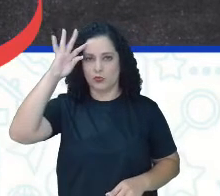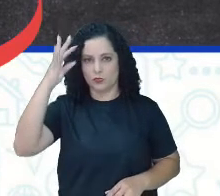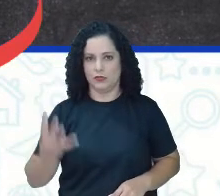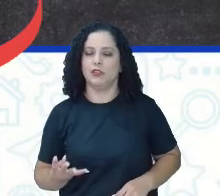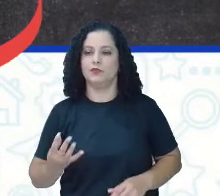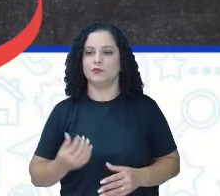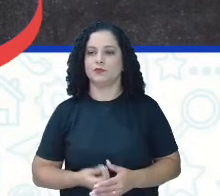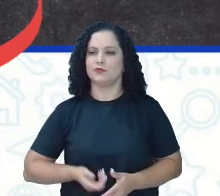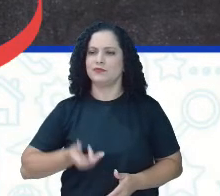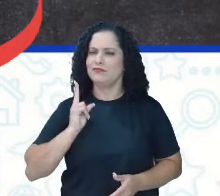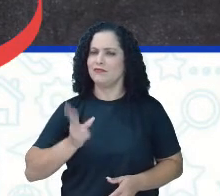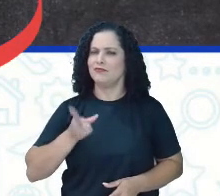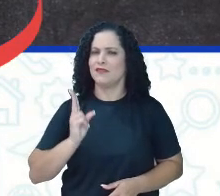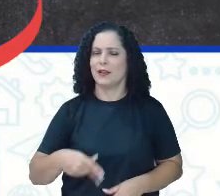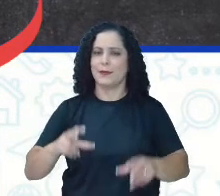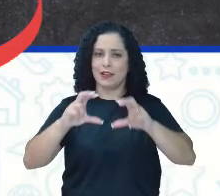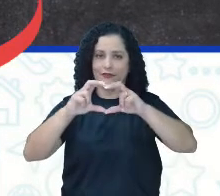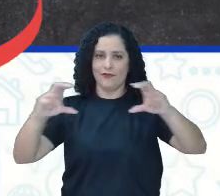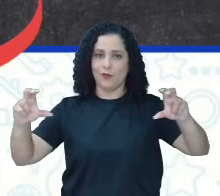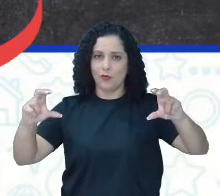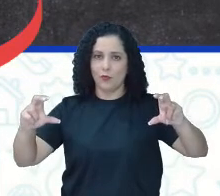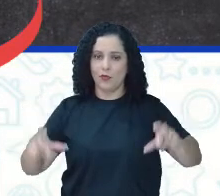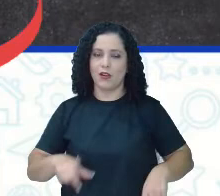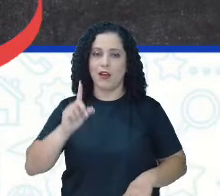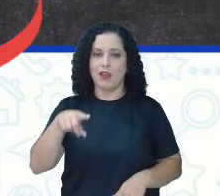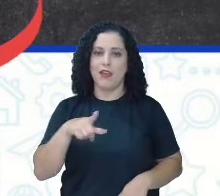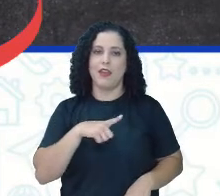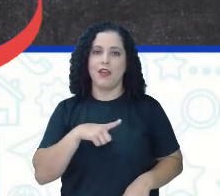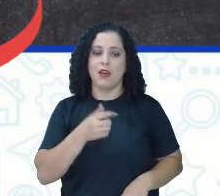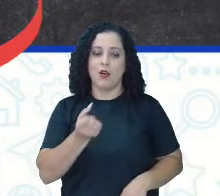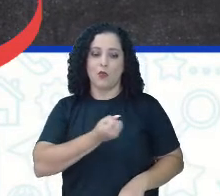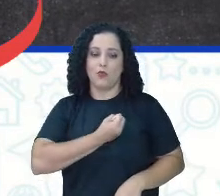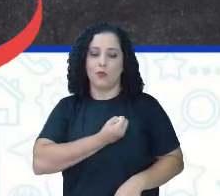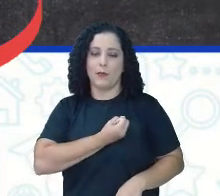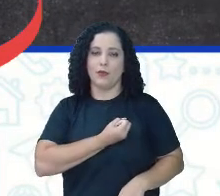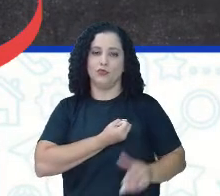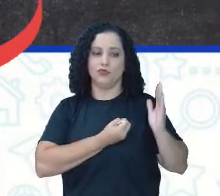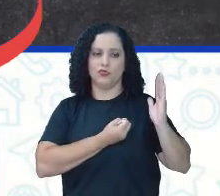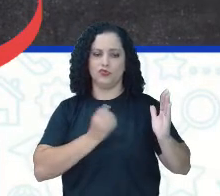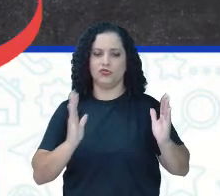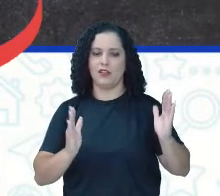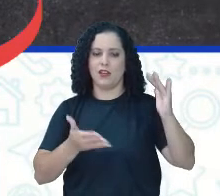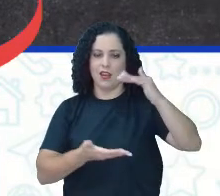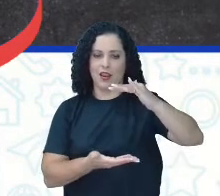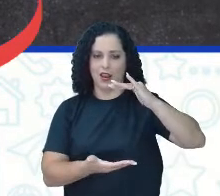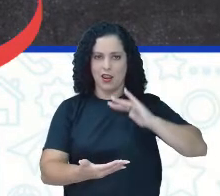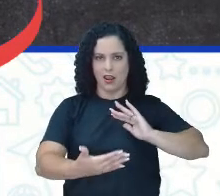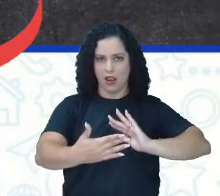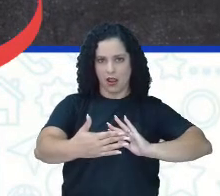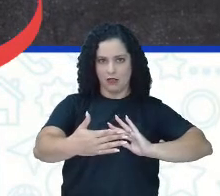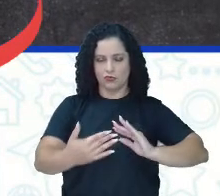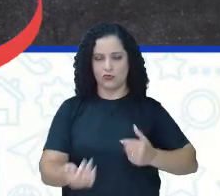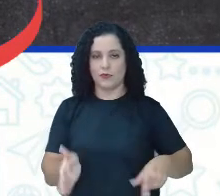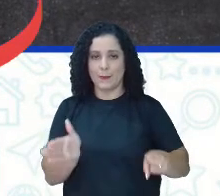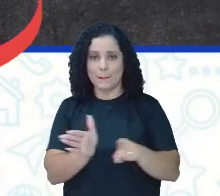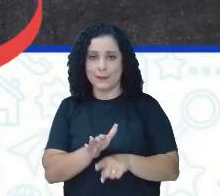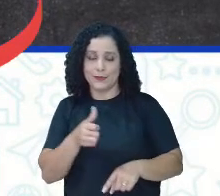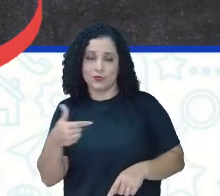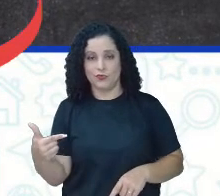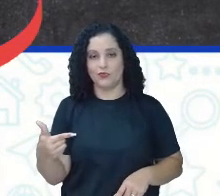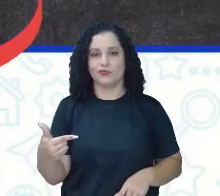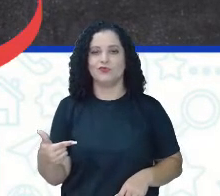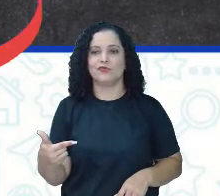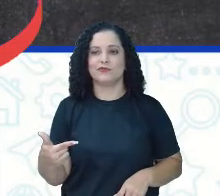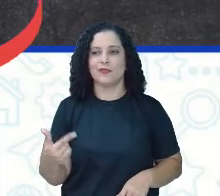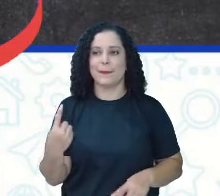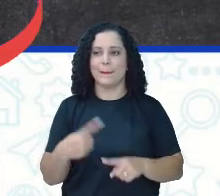na fórmula vai ser o número de lados menos 2. Por que menos 2, Pedro? Porque a gente não tem como ligar esse vértice